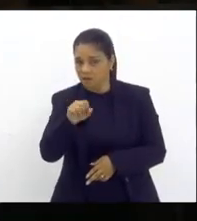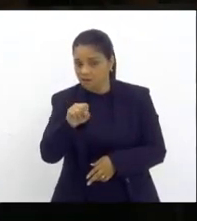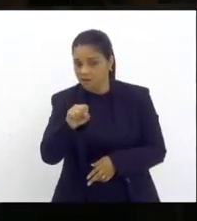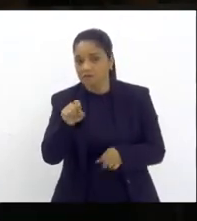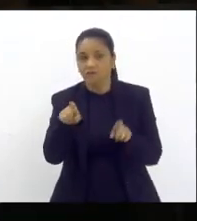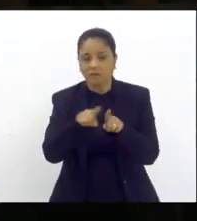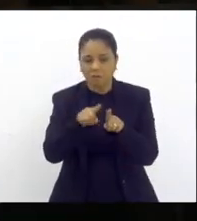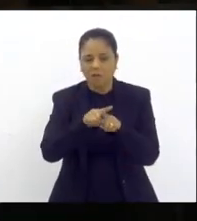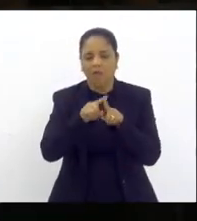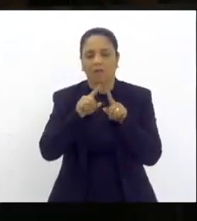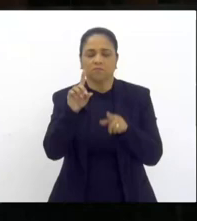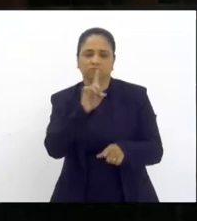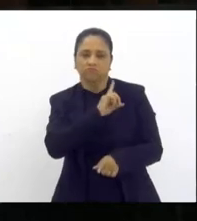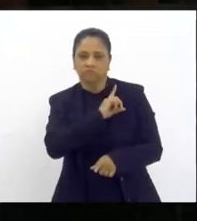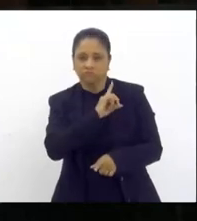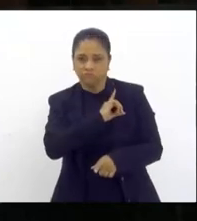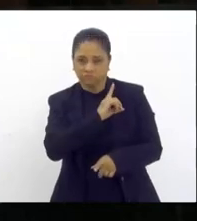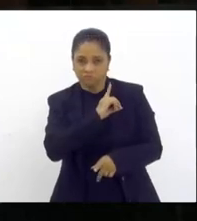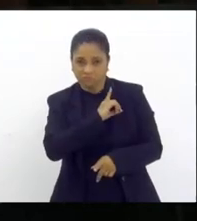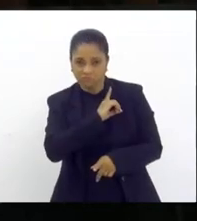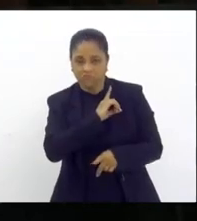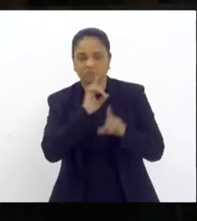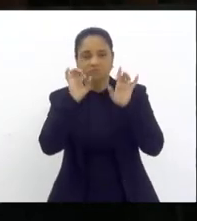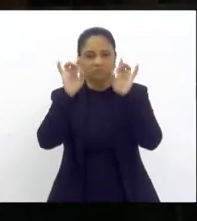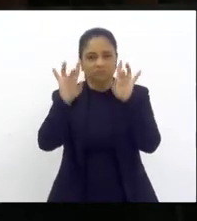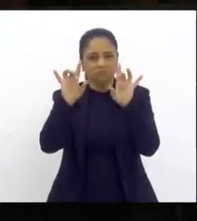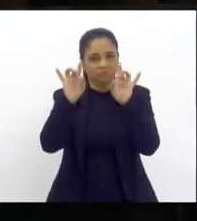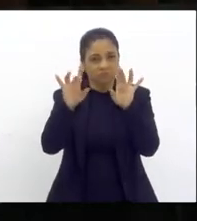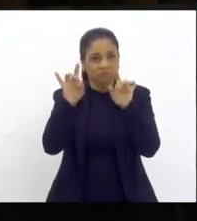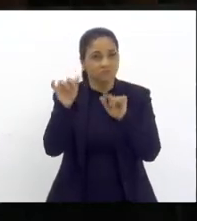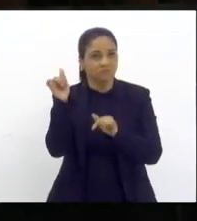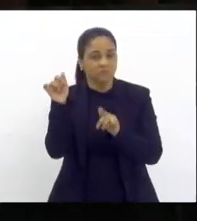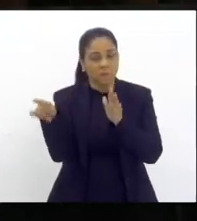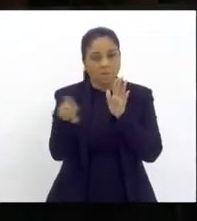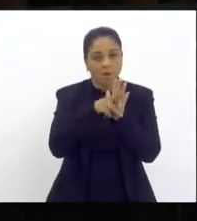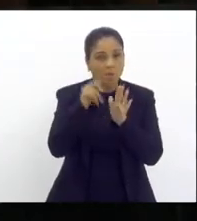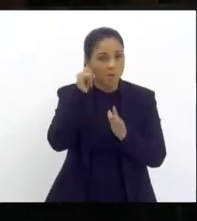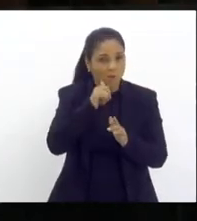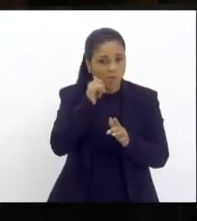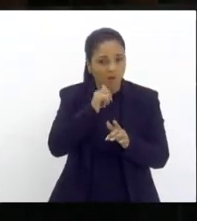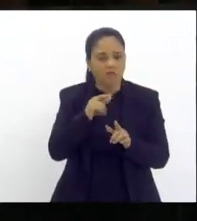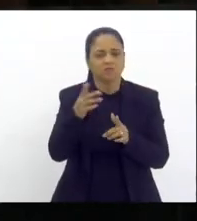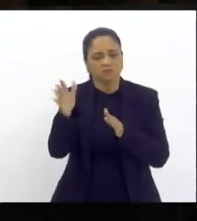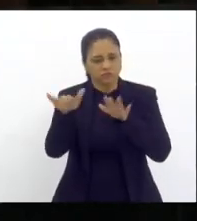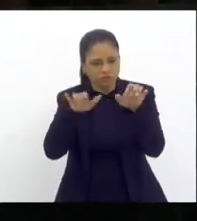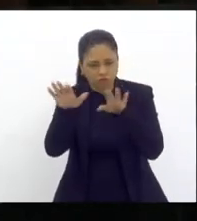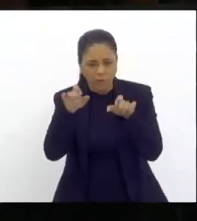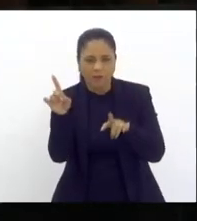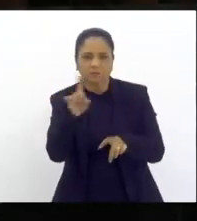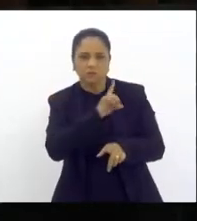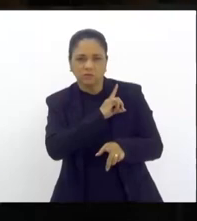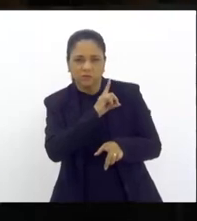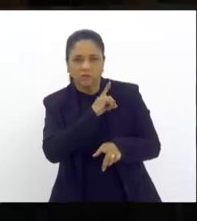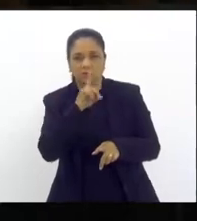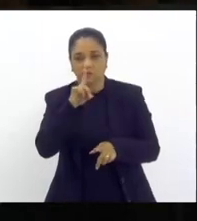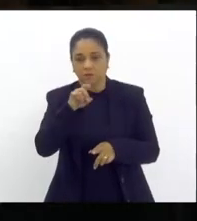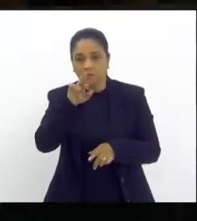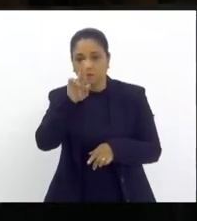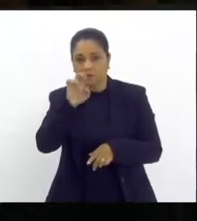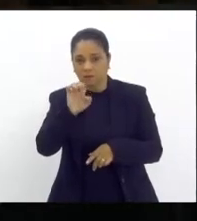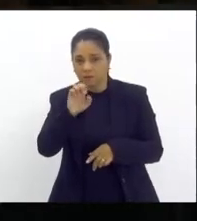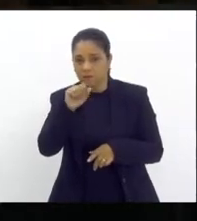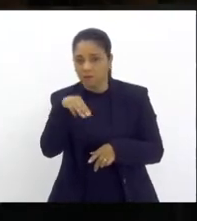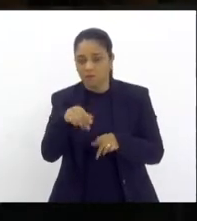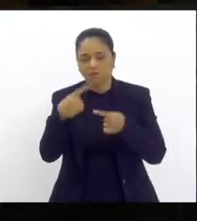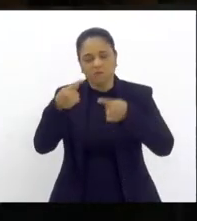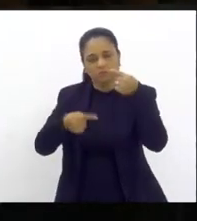o atendimento às mulheres, e a gente tem feito um debate muito grande com as delegadas da DEAN, justamente para